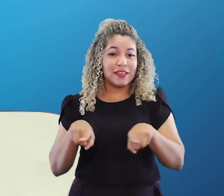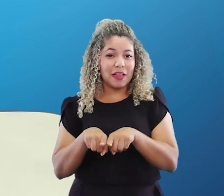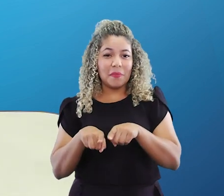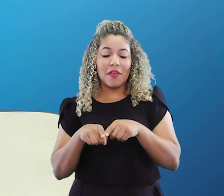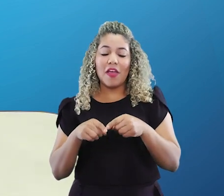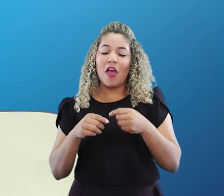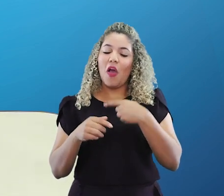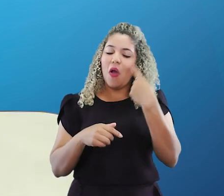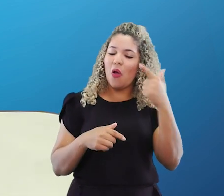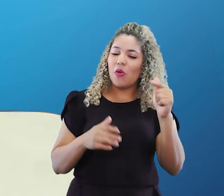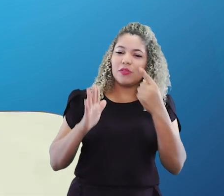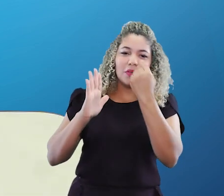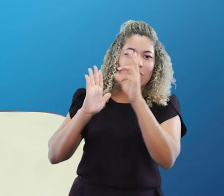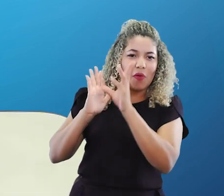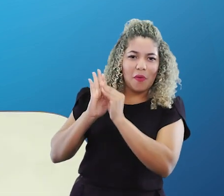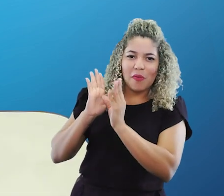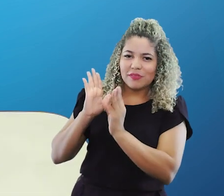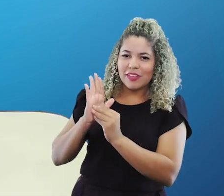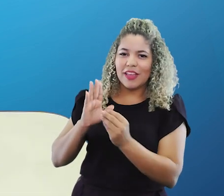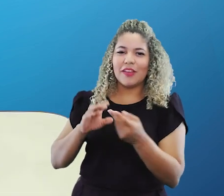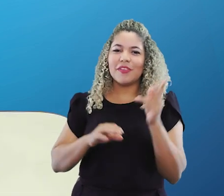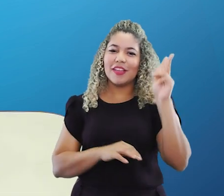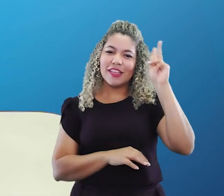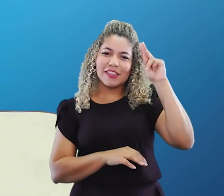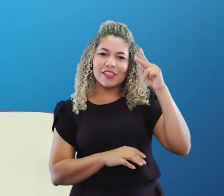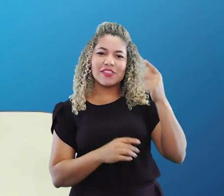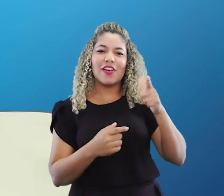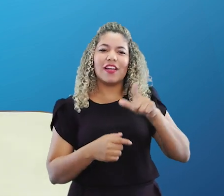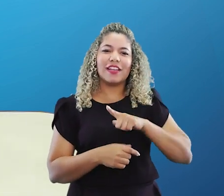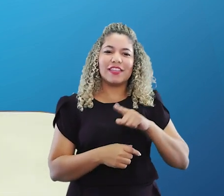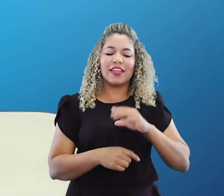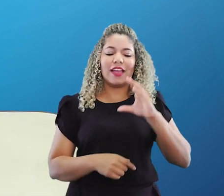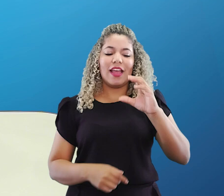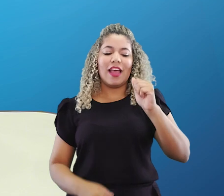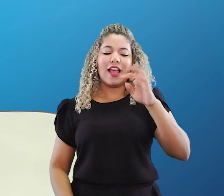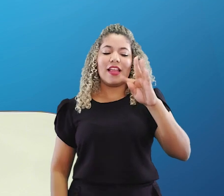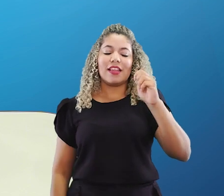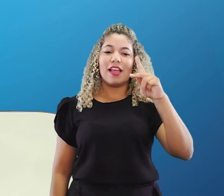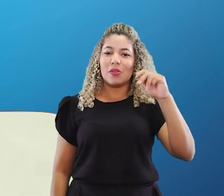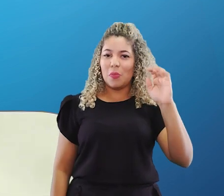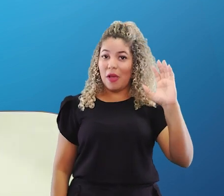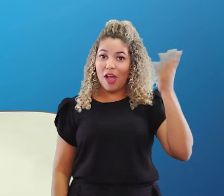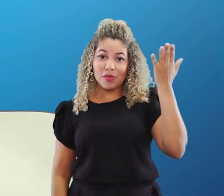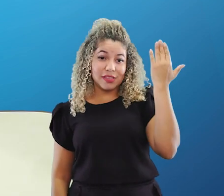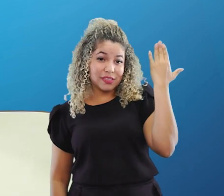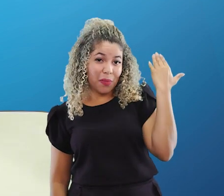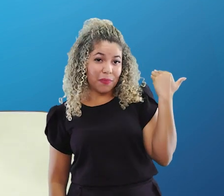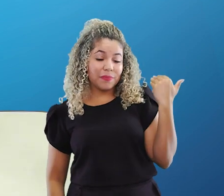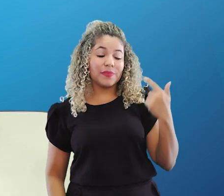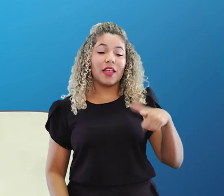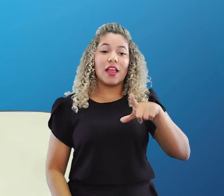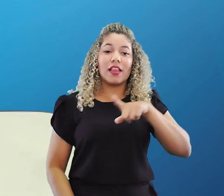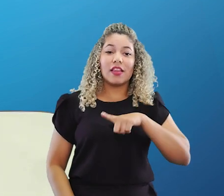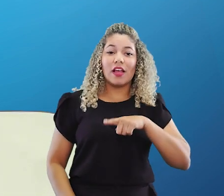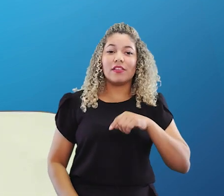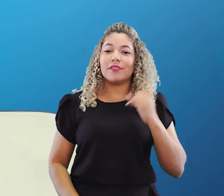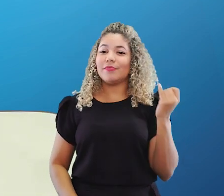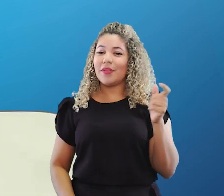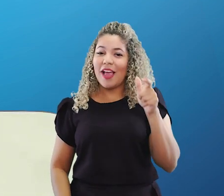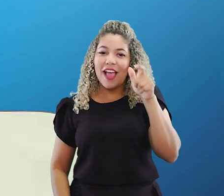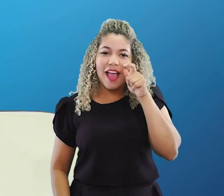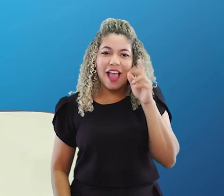mesmo explorar alguns conteúdos de história. Na Idade Média era feita catapultas dessa forma. E aqui nós temos uma